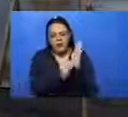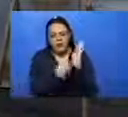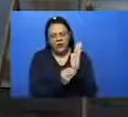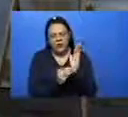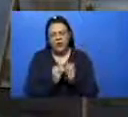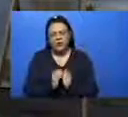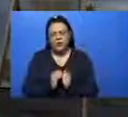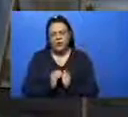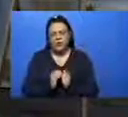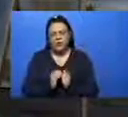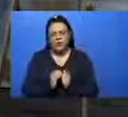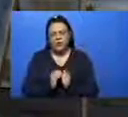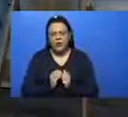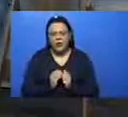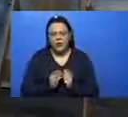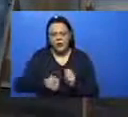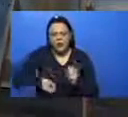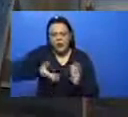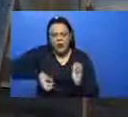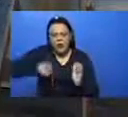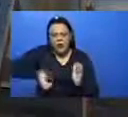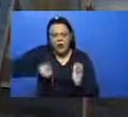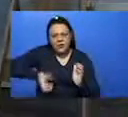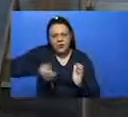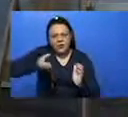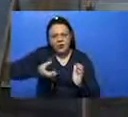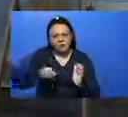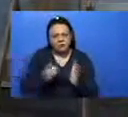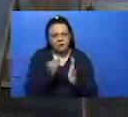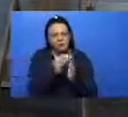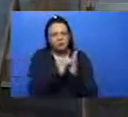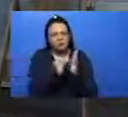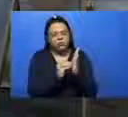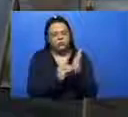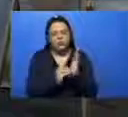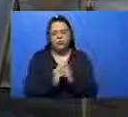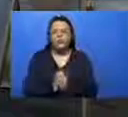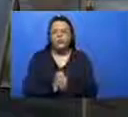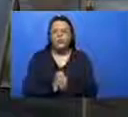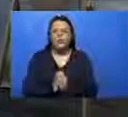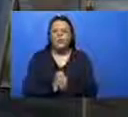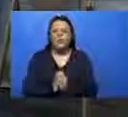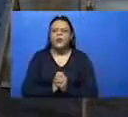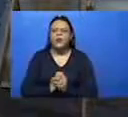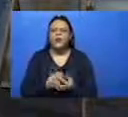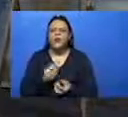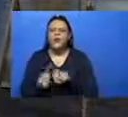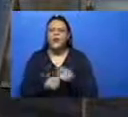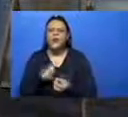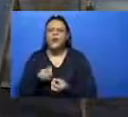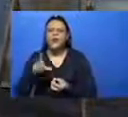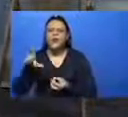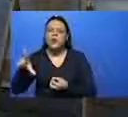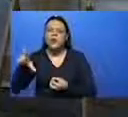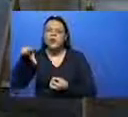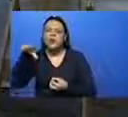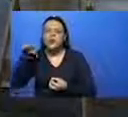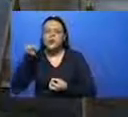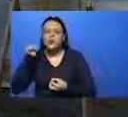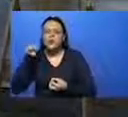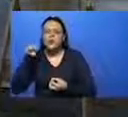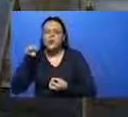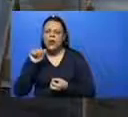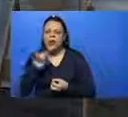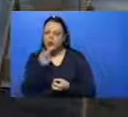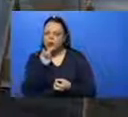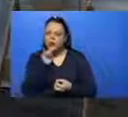tratamento de informação seria o tema total. A escolha de um gráfico, por exemplo, você vai escolher um gráfico de linha, um